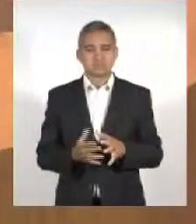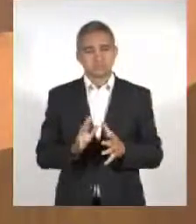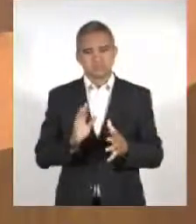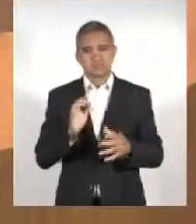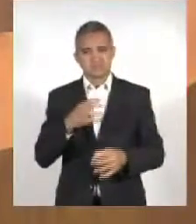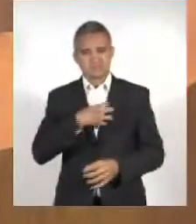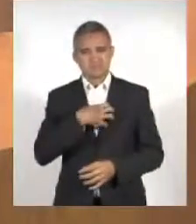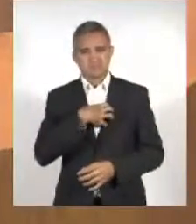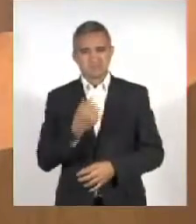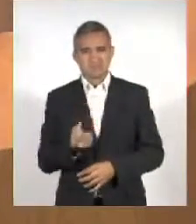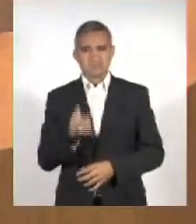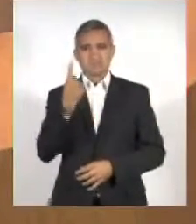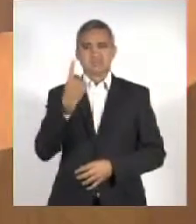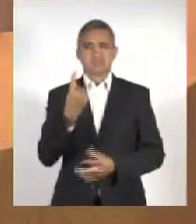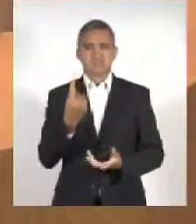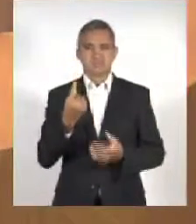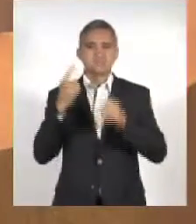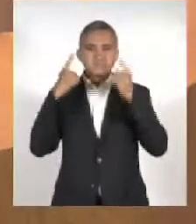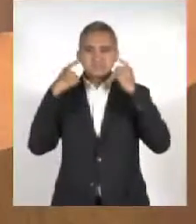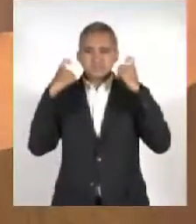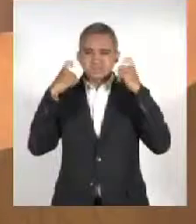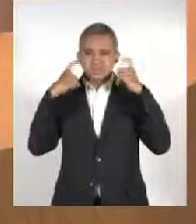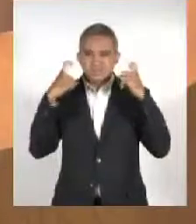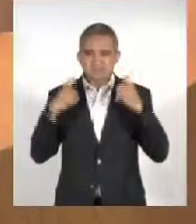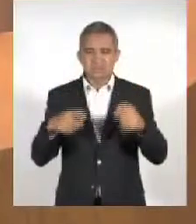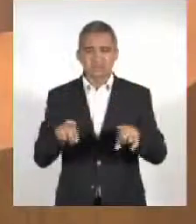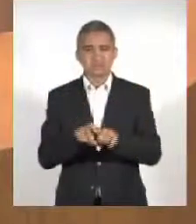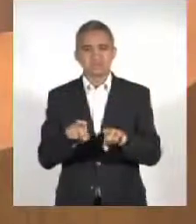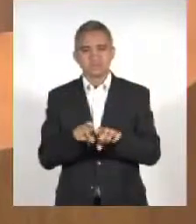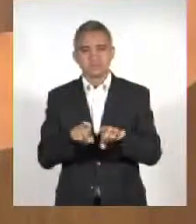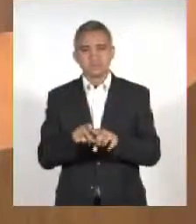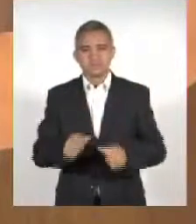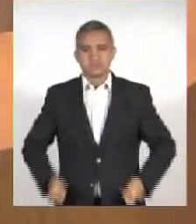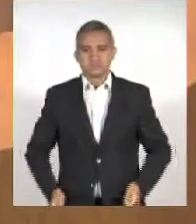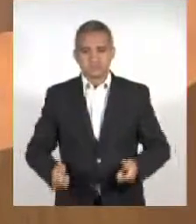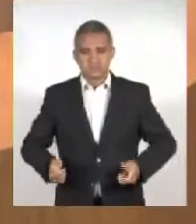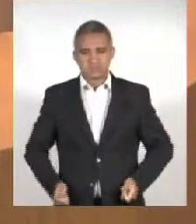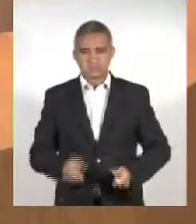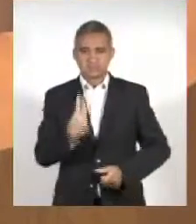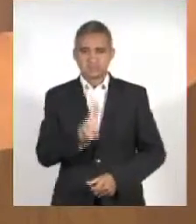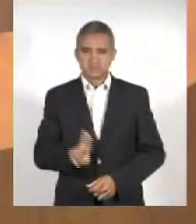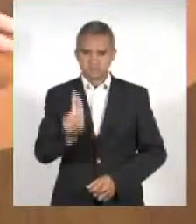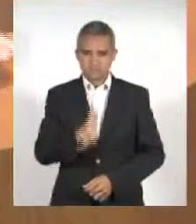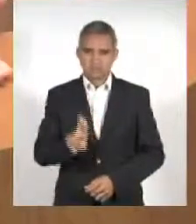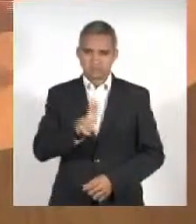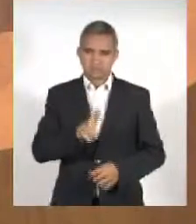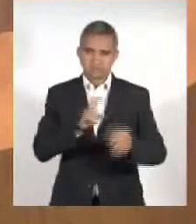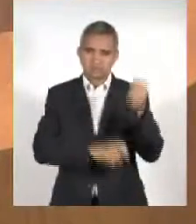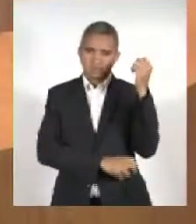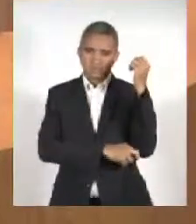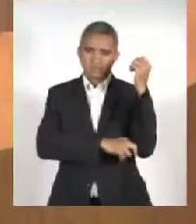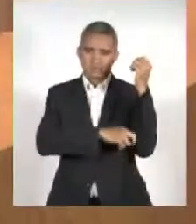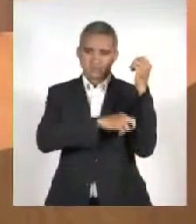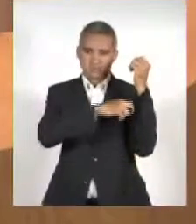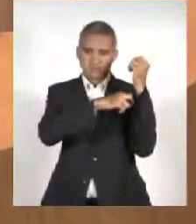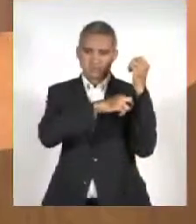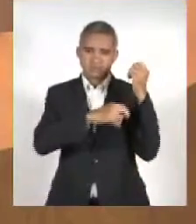estranho aos ouvidos e para quem está também se utilizando do elevador, pessoas com deficiência,